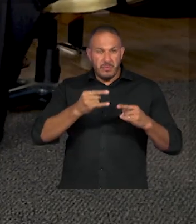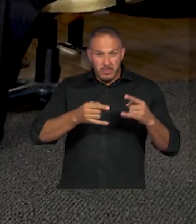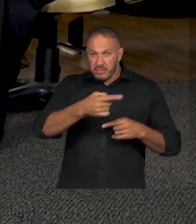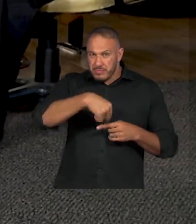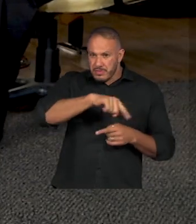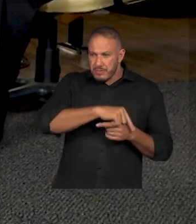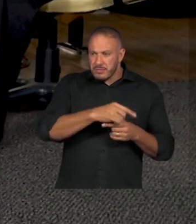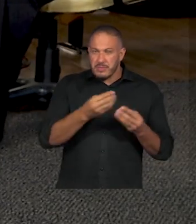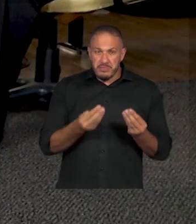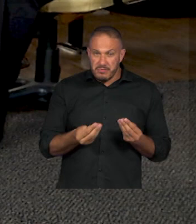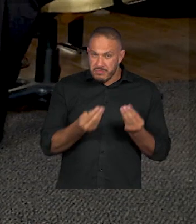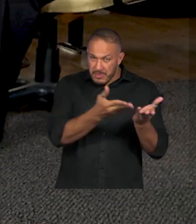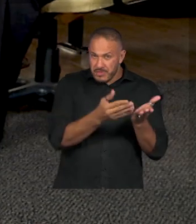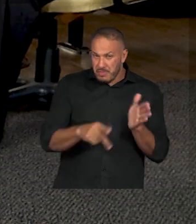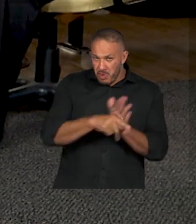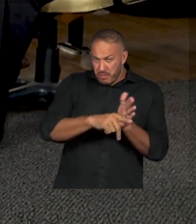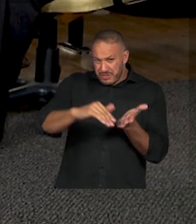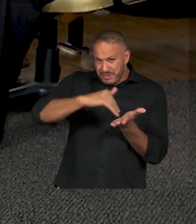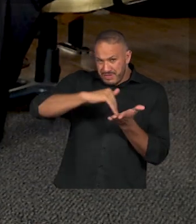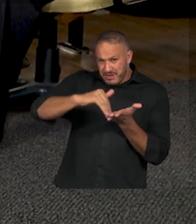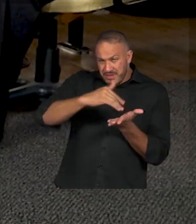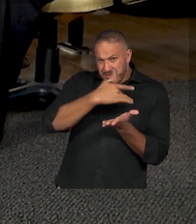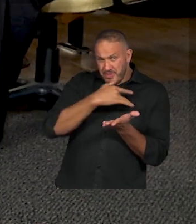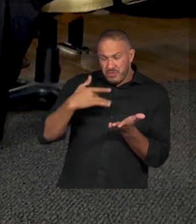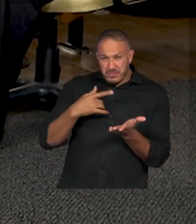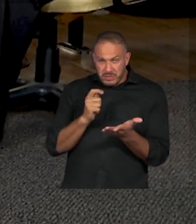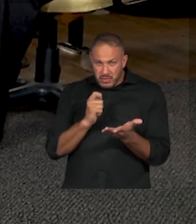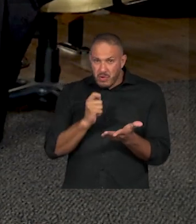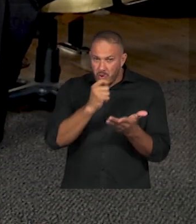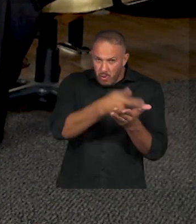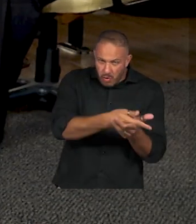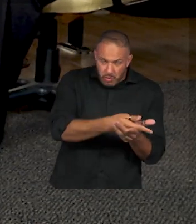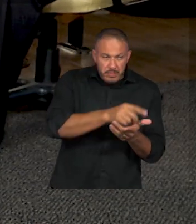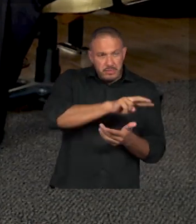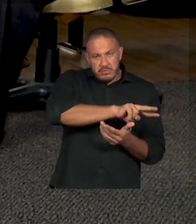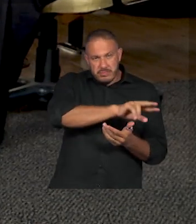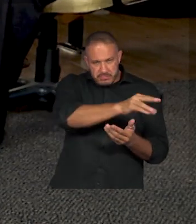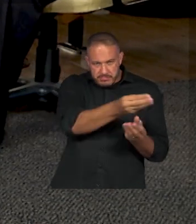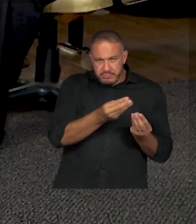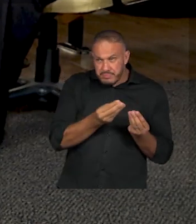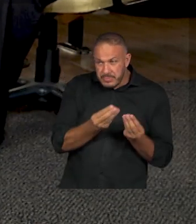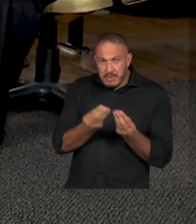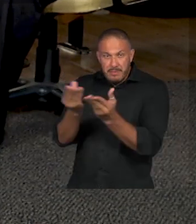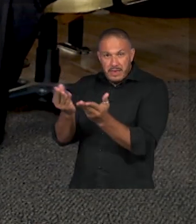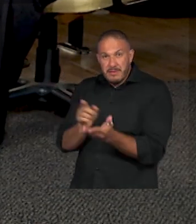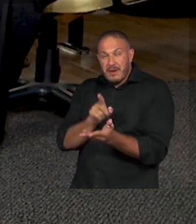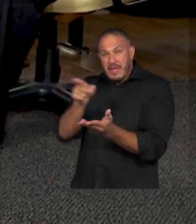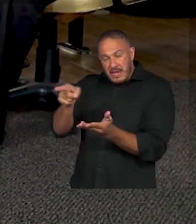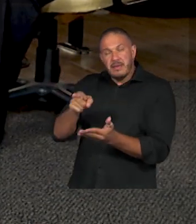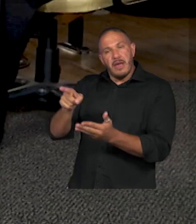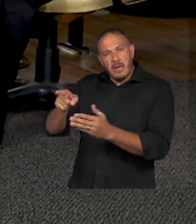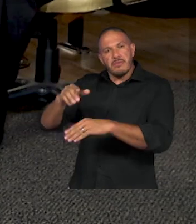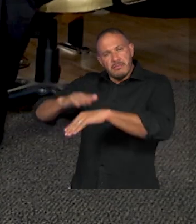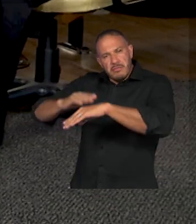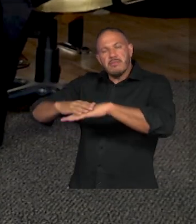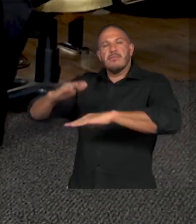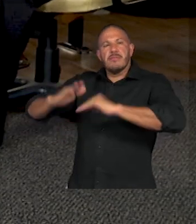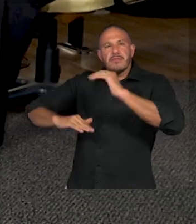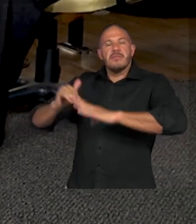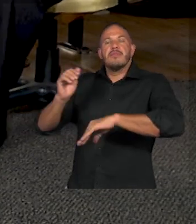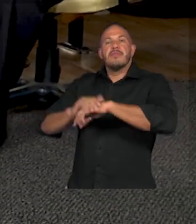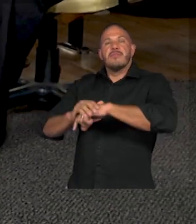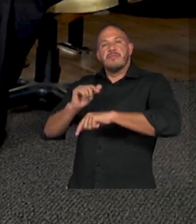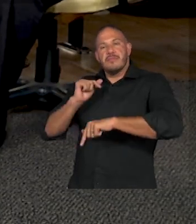Secretaria da Saúde. Então, a gente faz a compra e repassa para eles. E aí eles têm todo o trabalho de